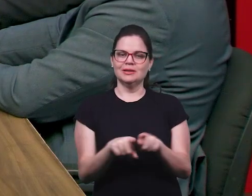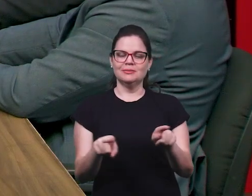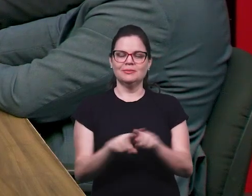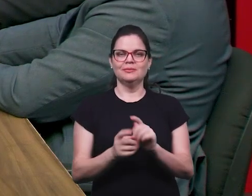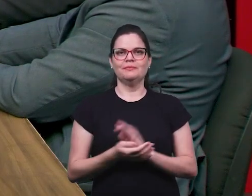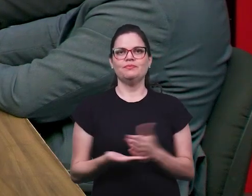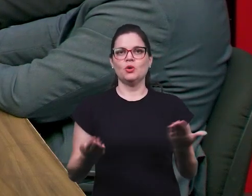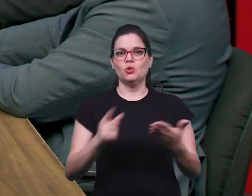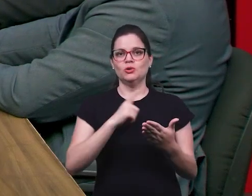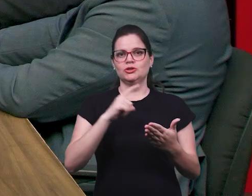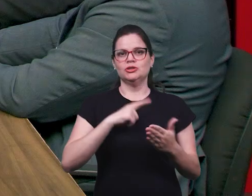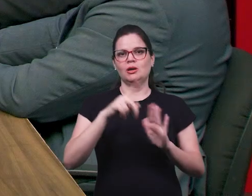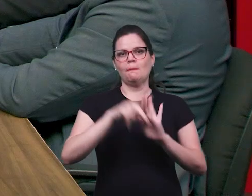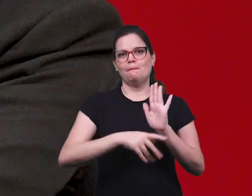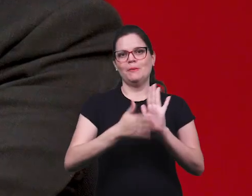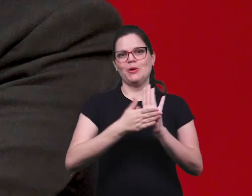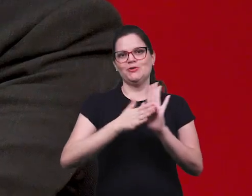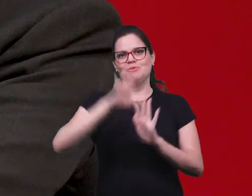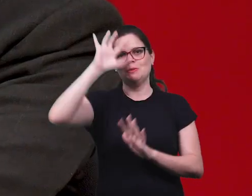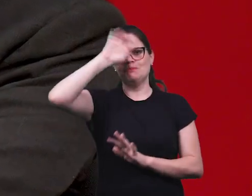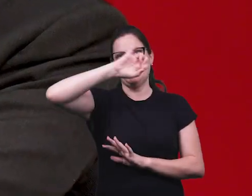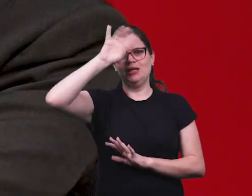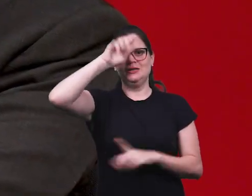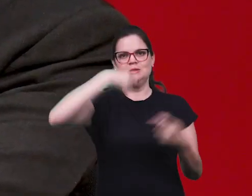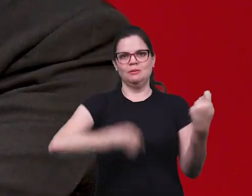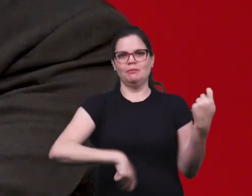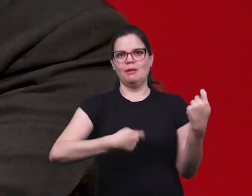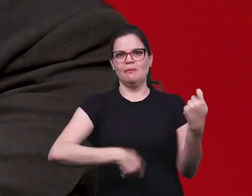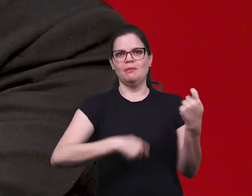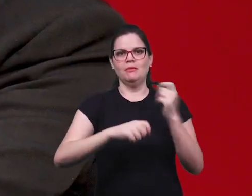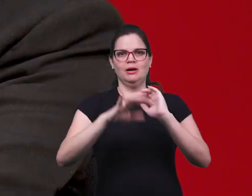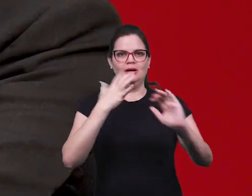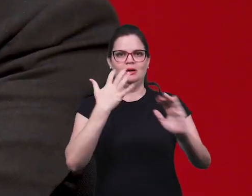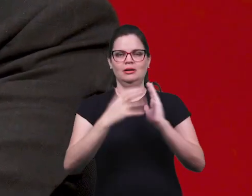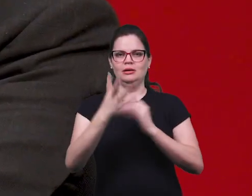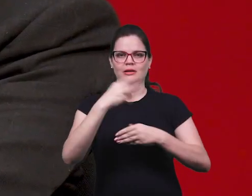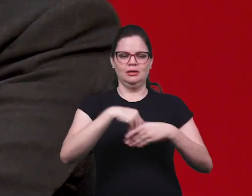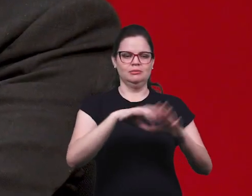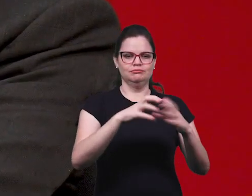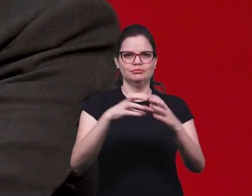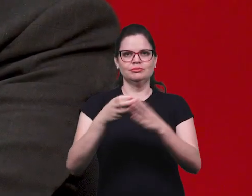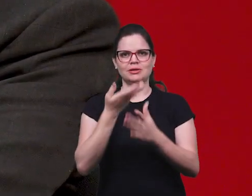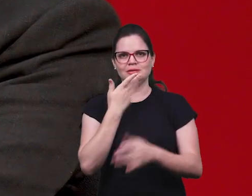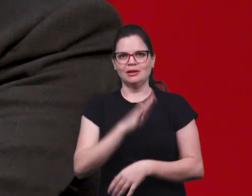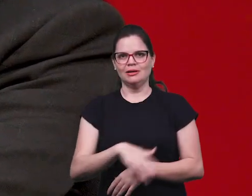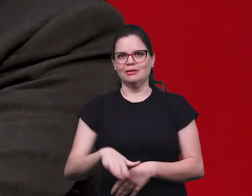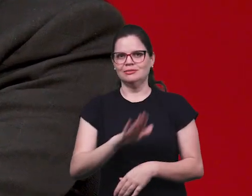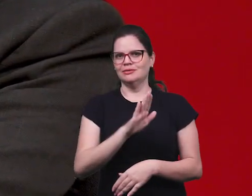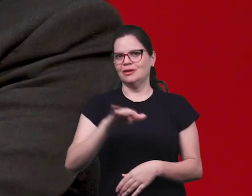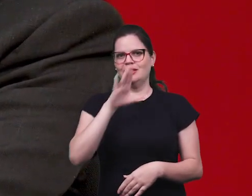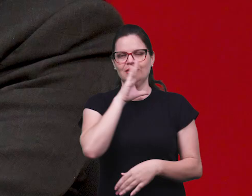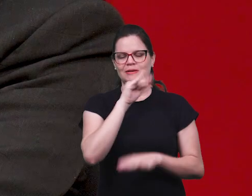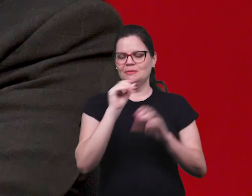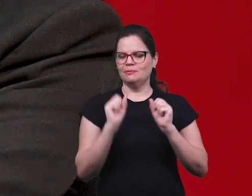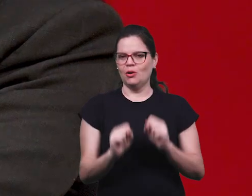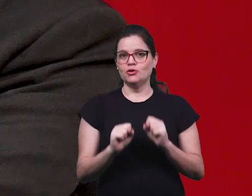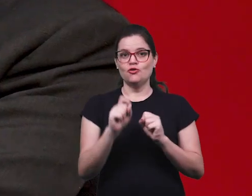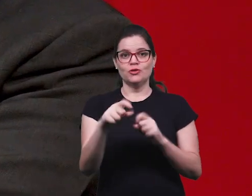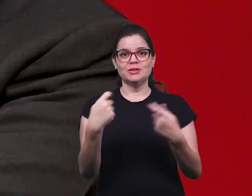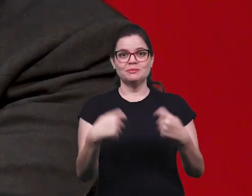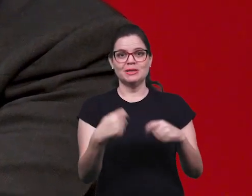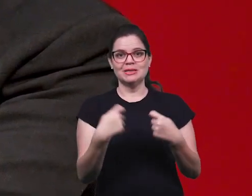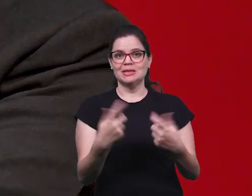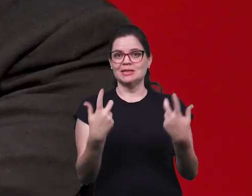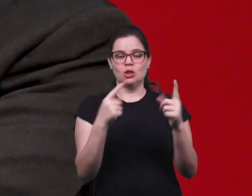o Projeto Aprendiz, né? O Projeto Aprendiz nas classes. Então, você faz as duas coisas. Você tem